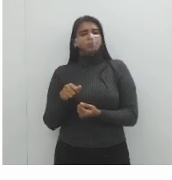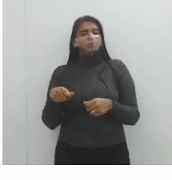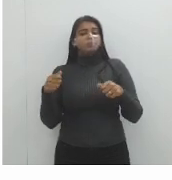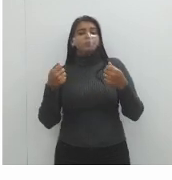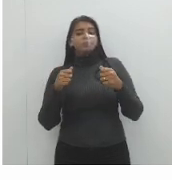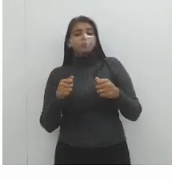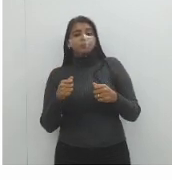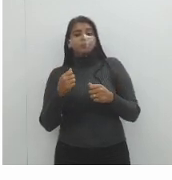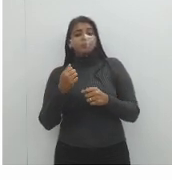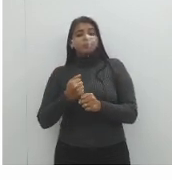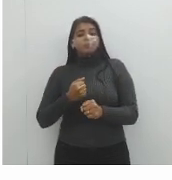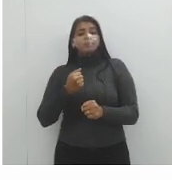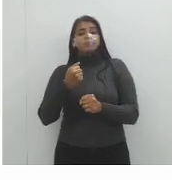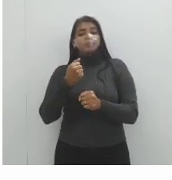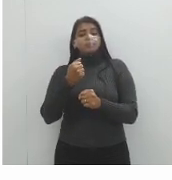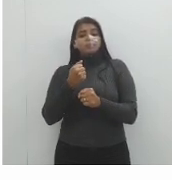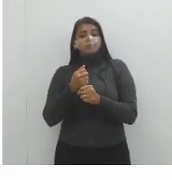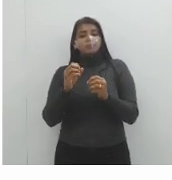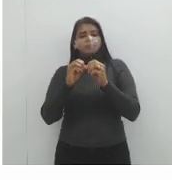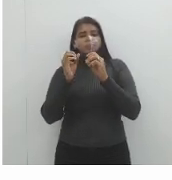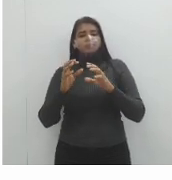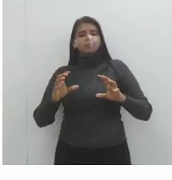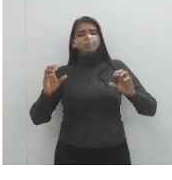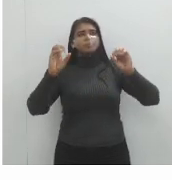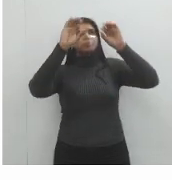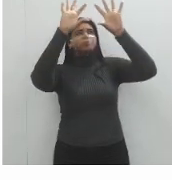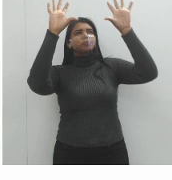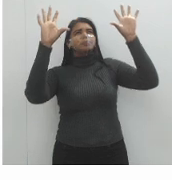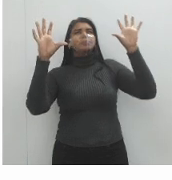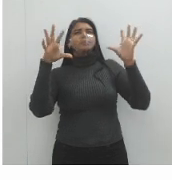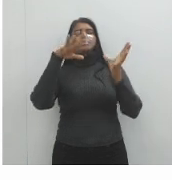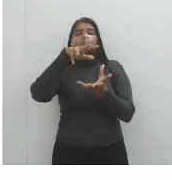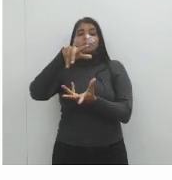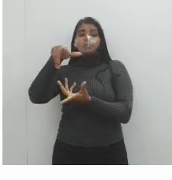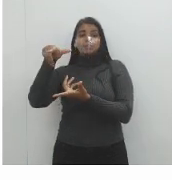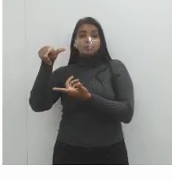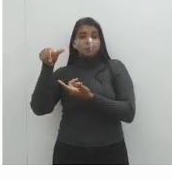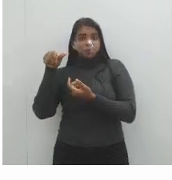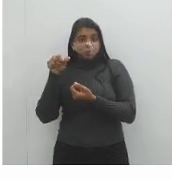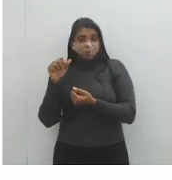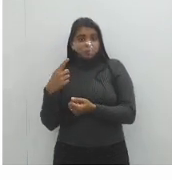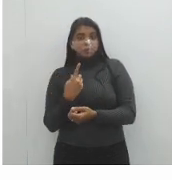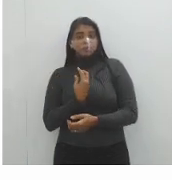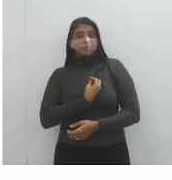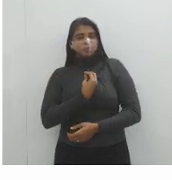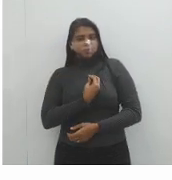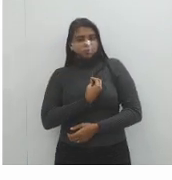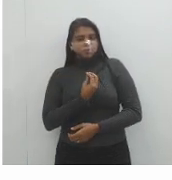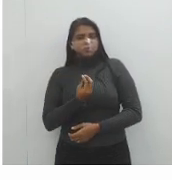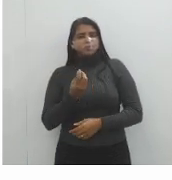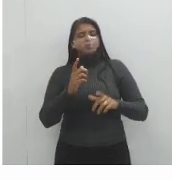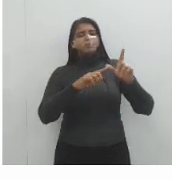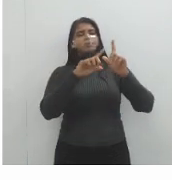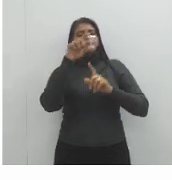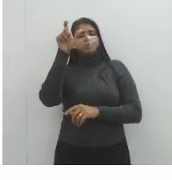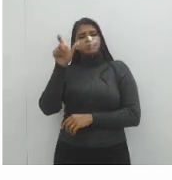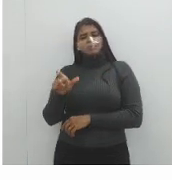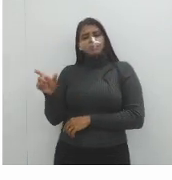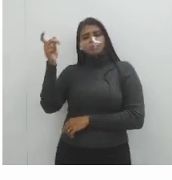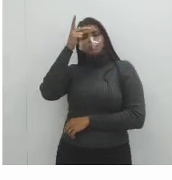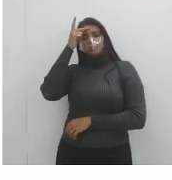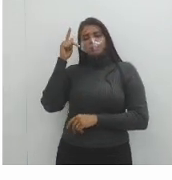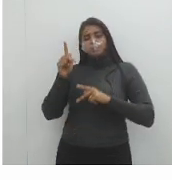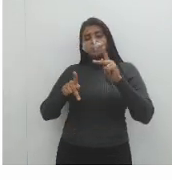químicos constituem esses astros, essas estrelas, o planeta que a gente vive, os seres que habitam